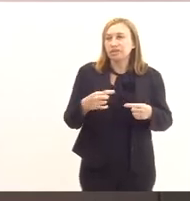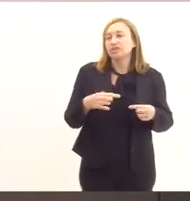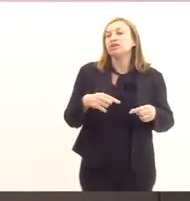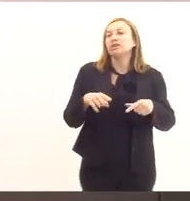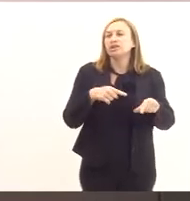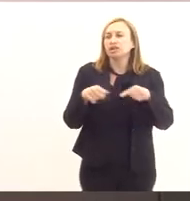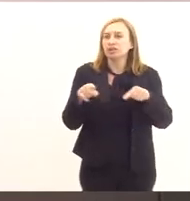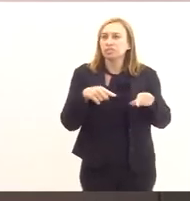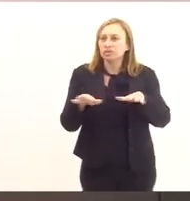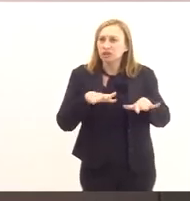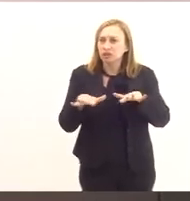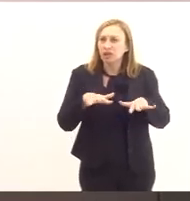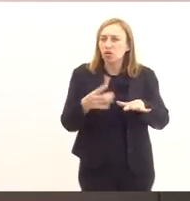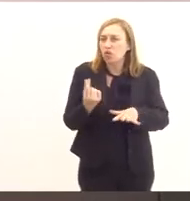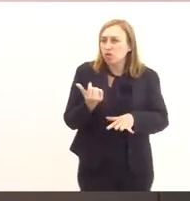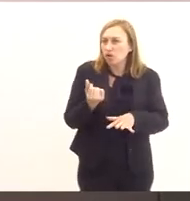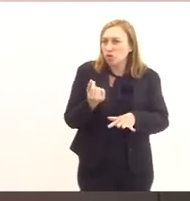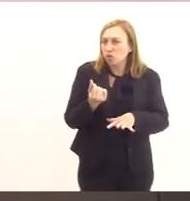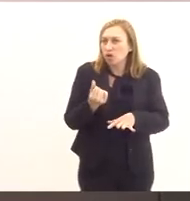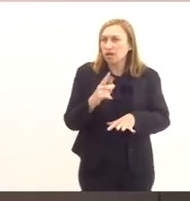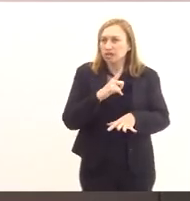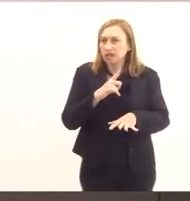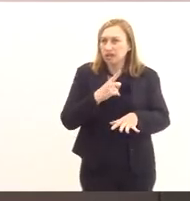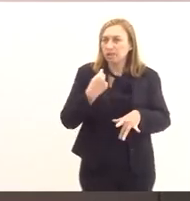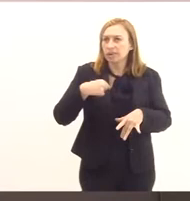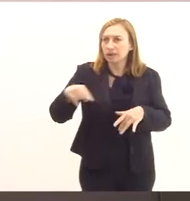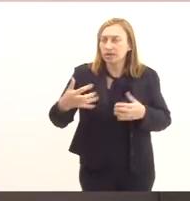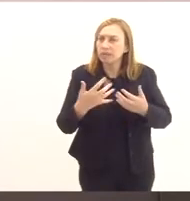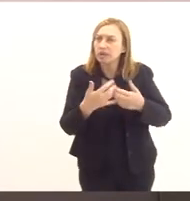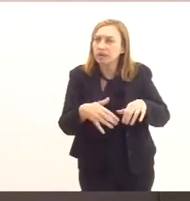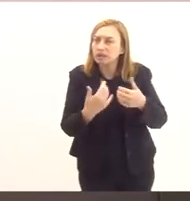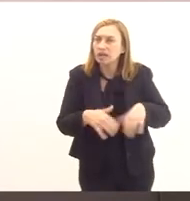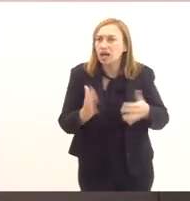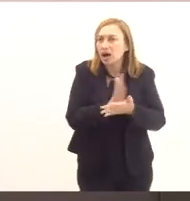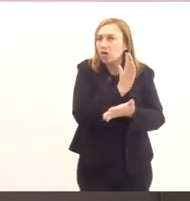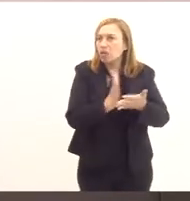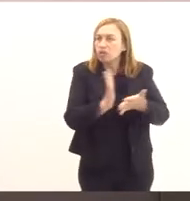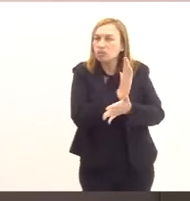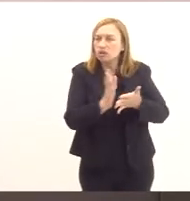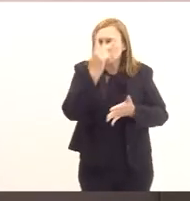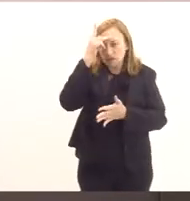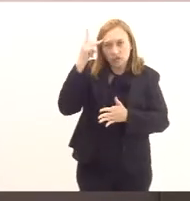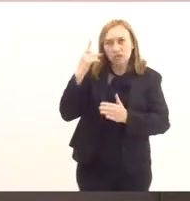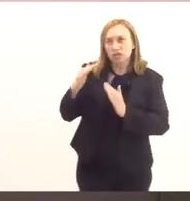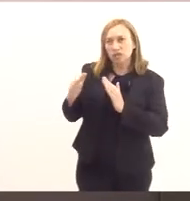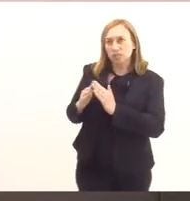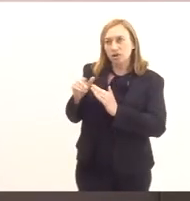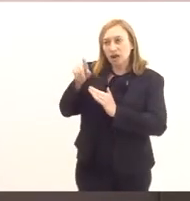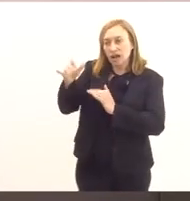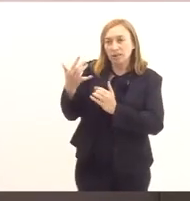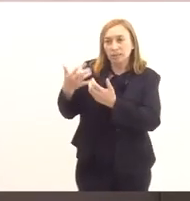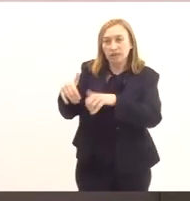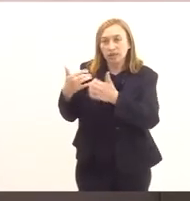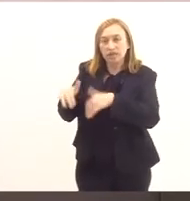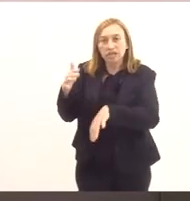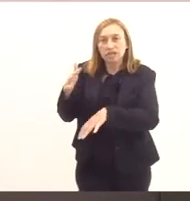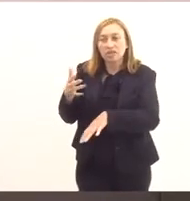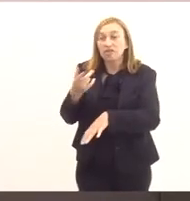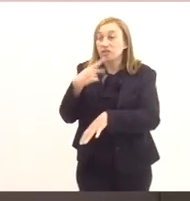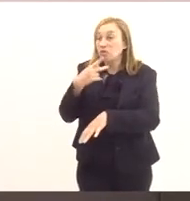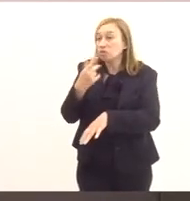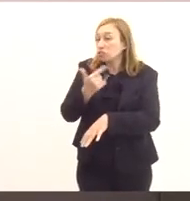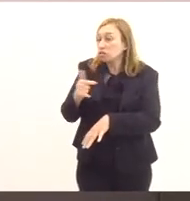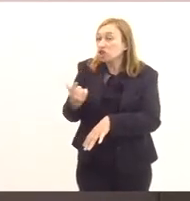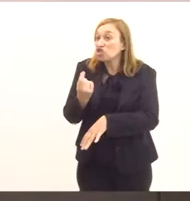o alto custo disso alguns moradores da cidade de Petrópolis mandar uma mensagem dizendo que não tinha como vir para cá